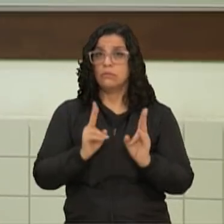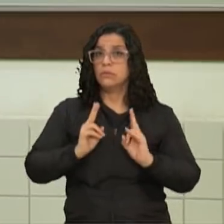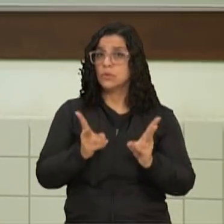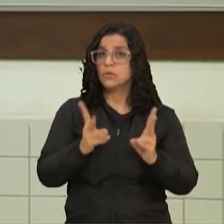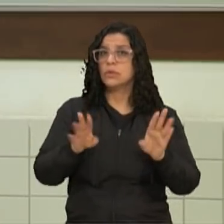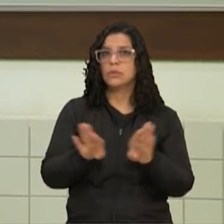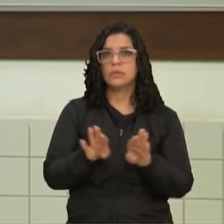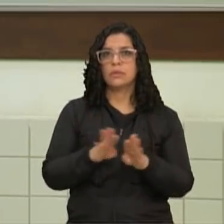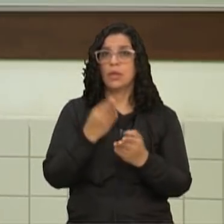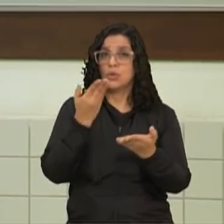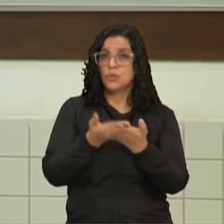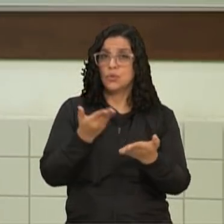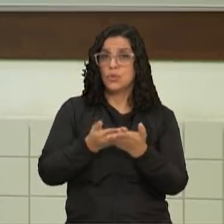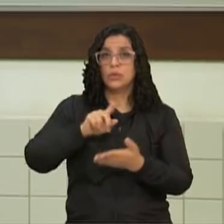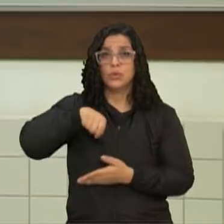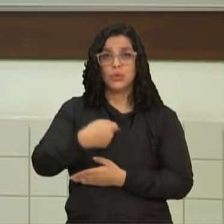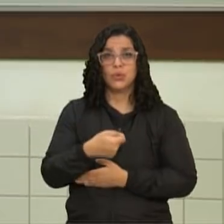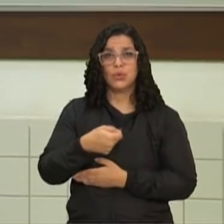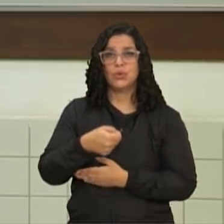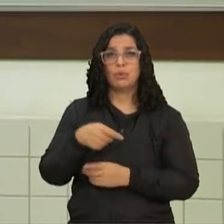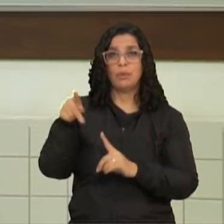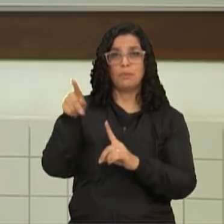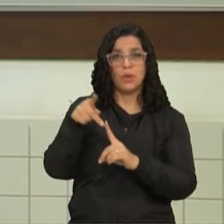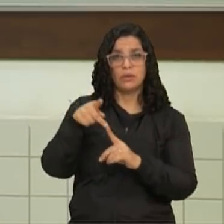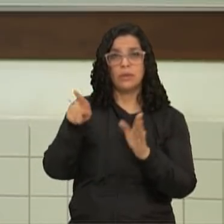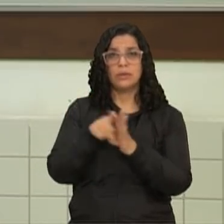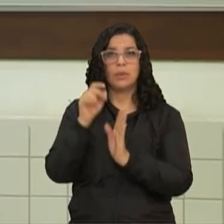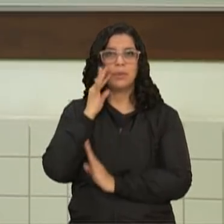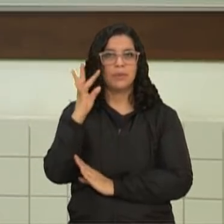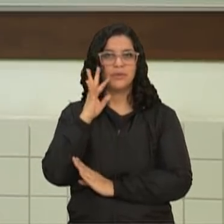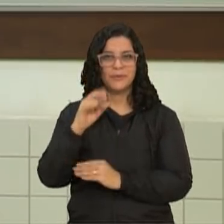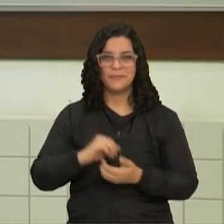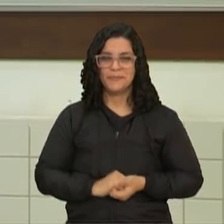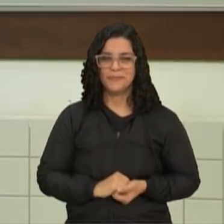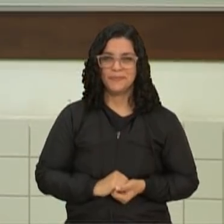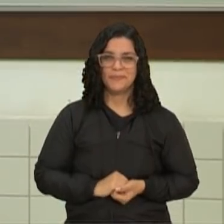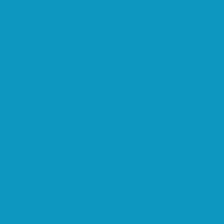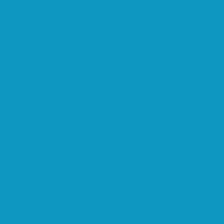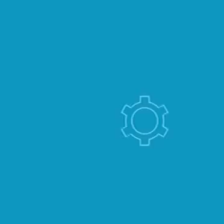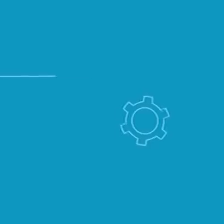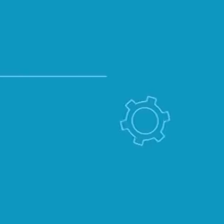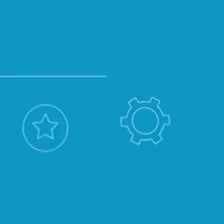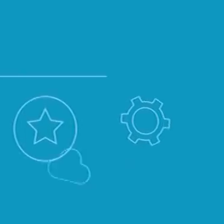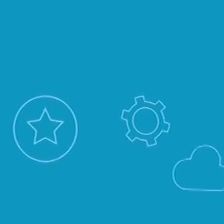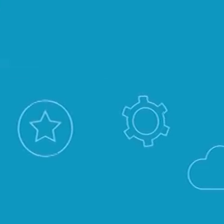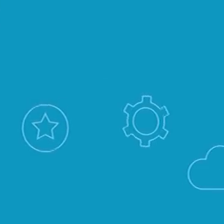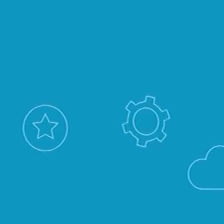continuamos o nosso estudo sobre potência imaginária.